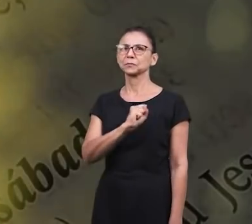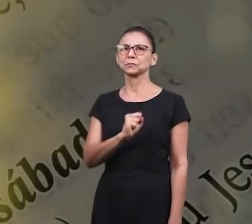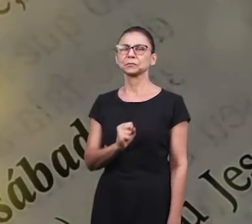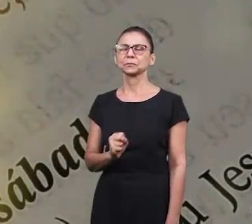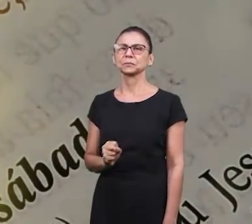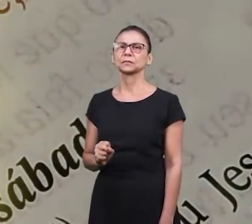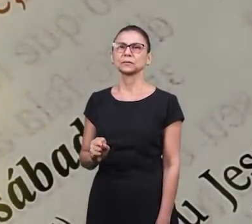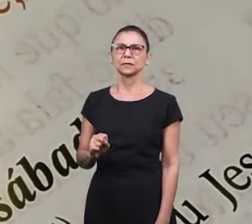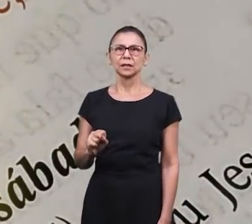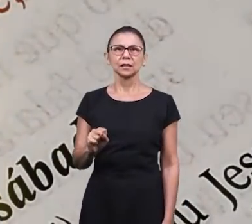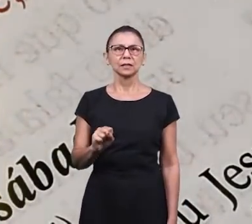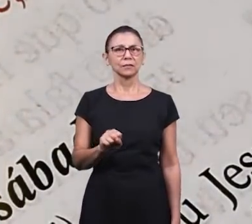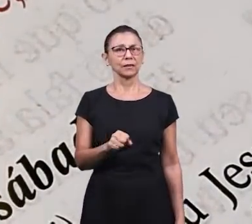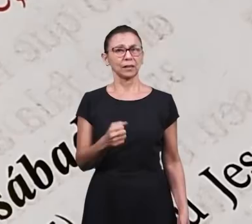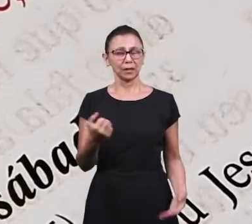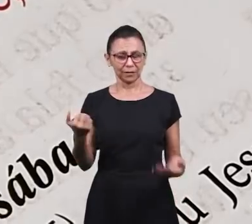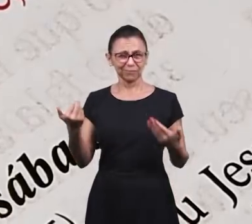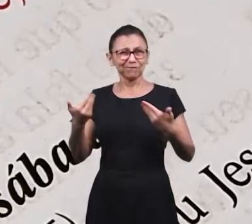amor.